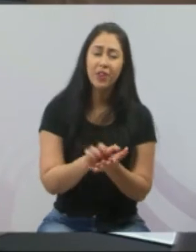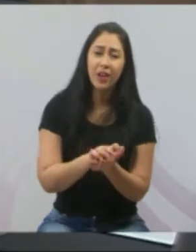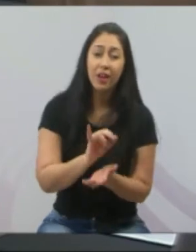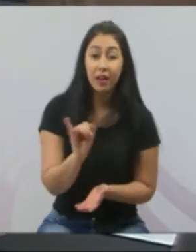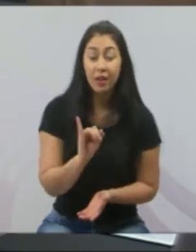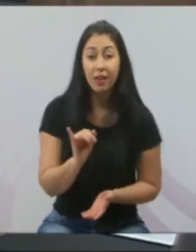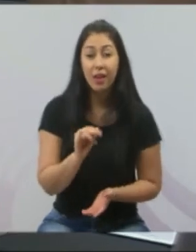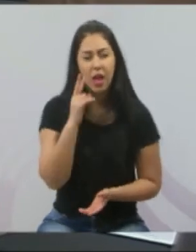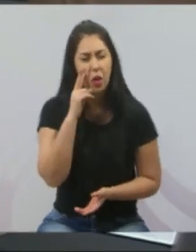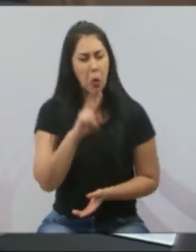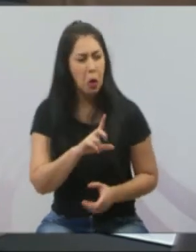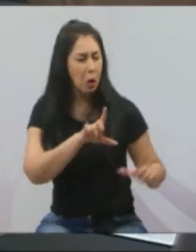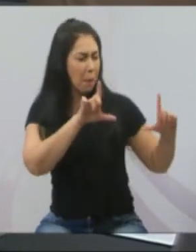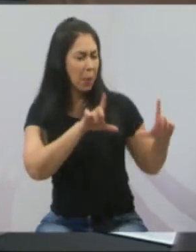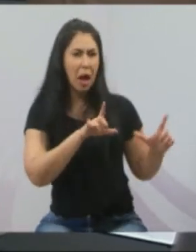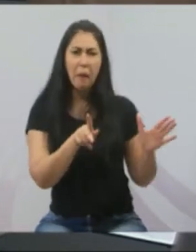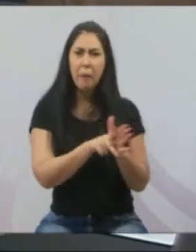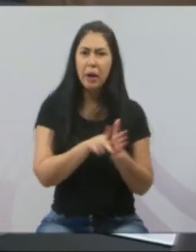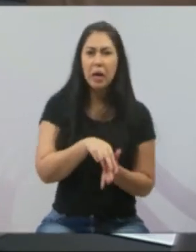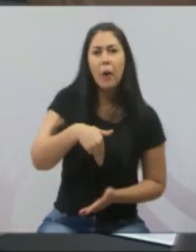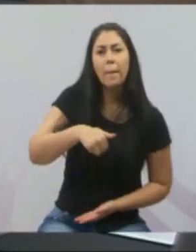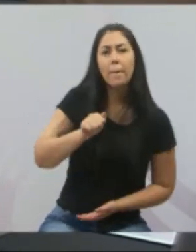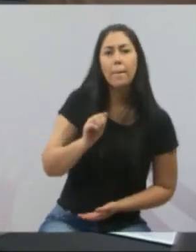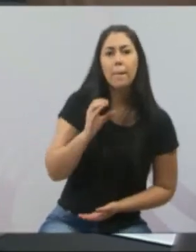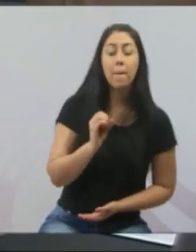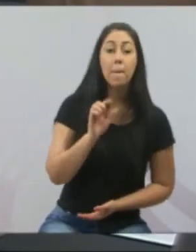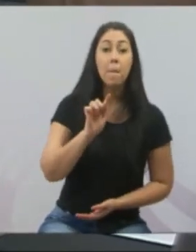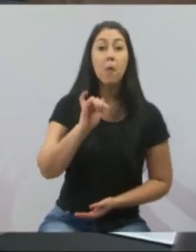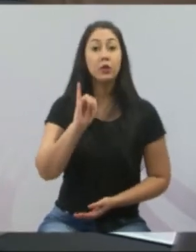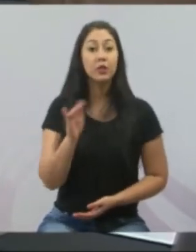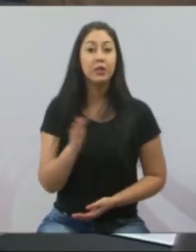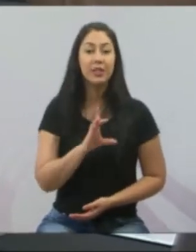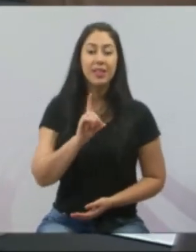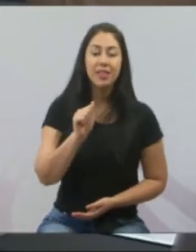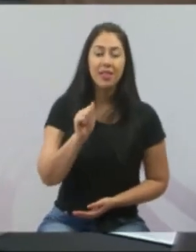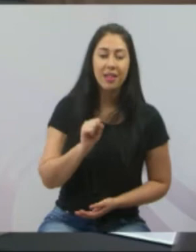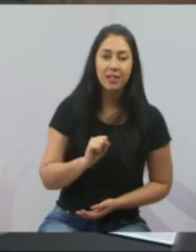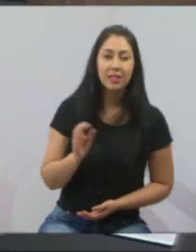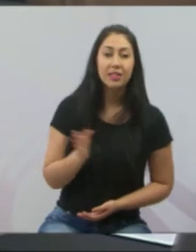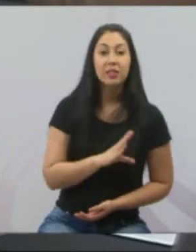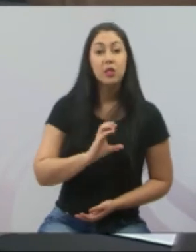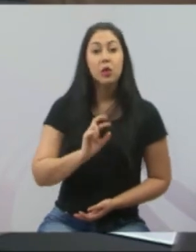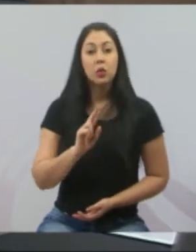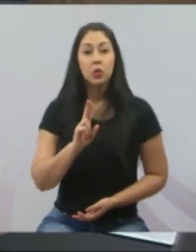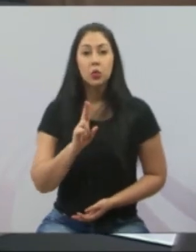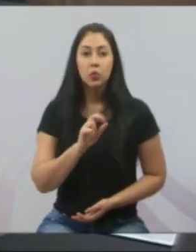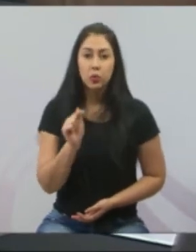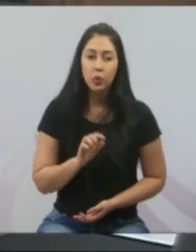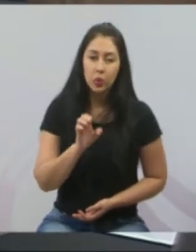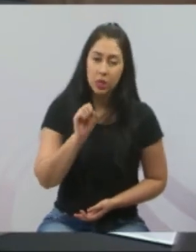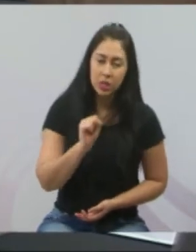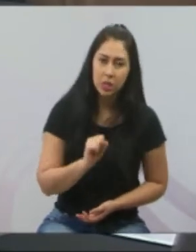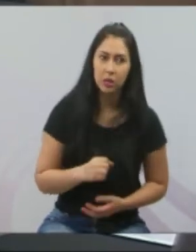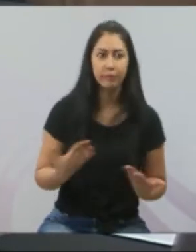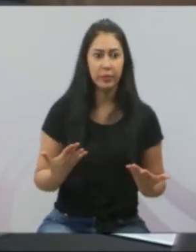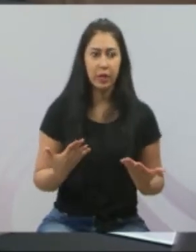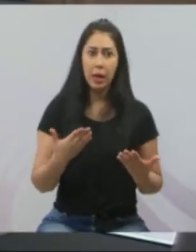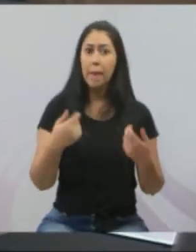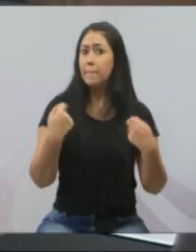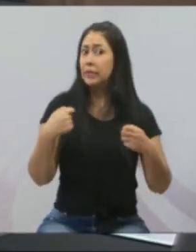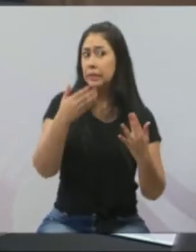Congresso Nacional e ao Senado, para que tramite na casa esse projeto para estar aí, mais uma vez, à disposição